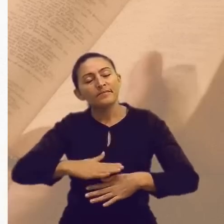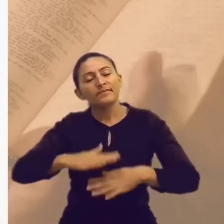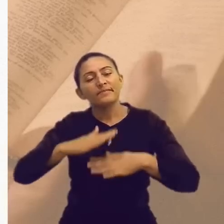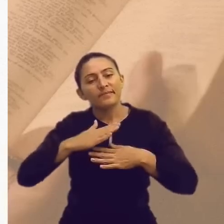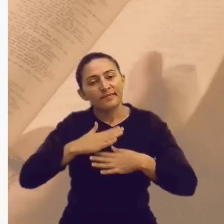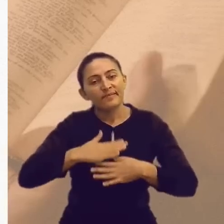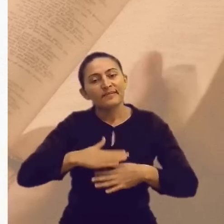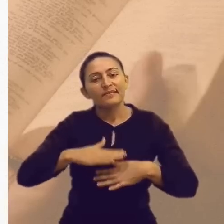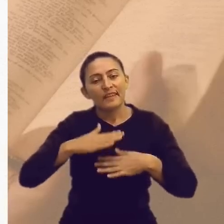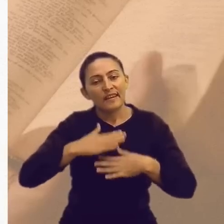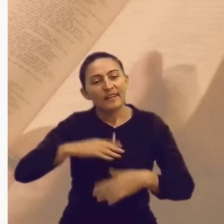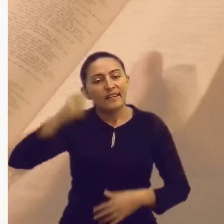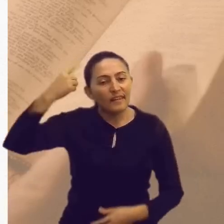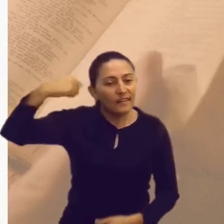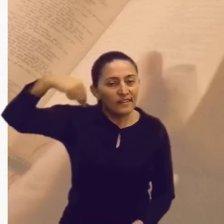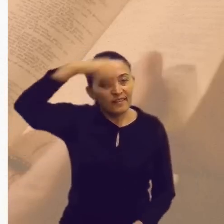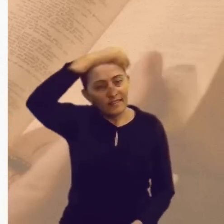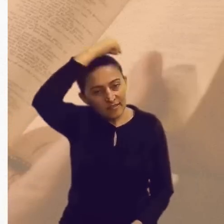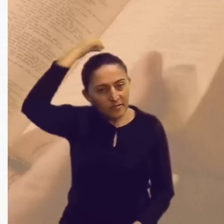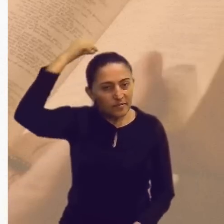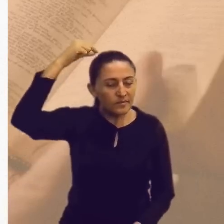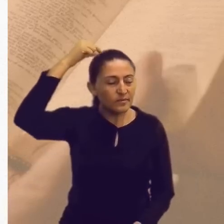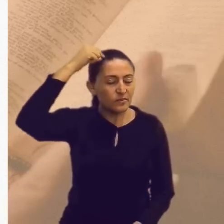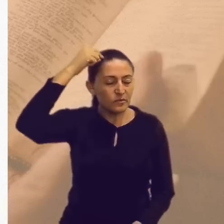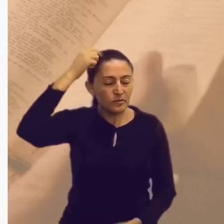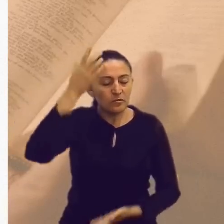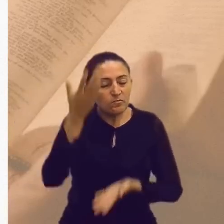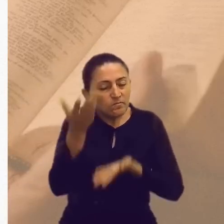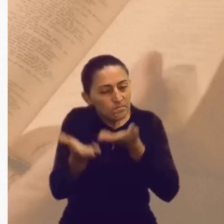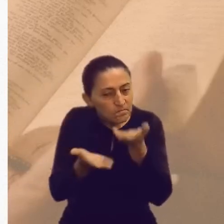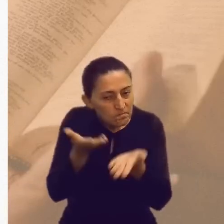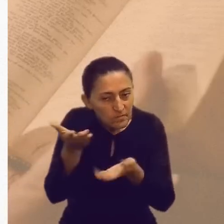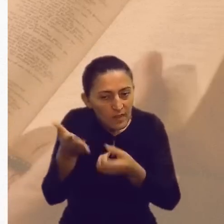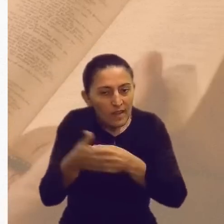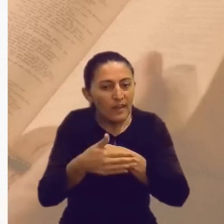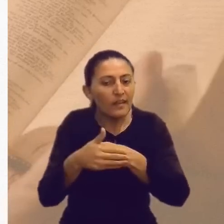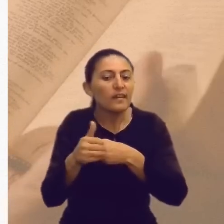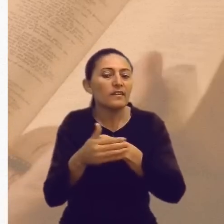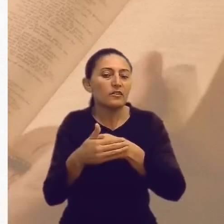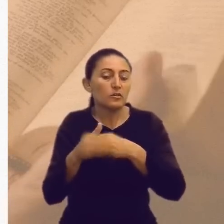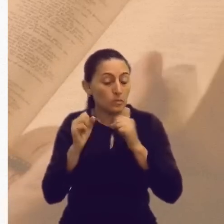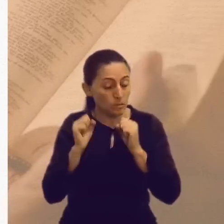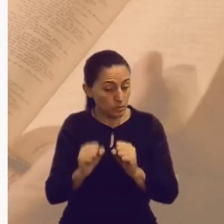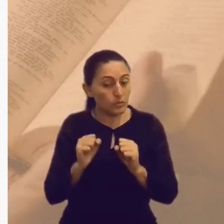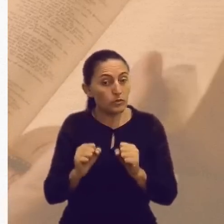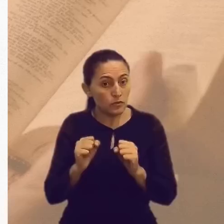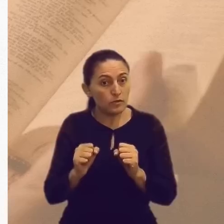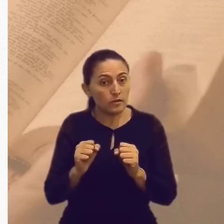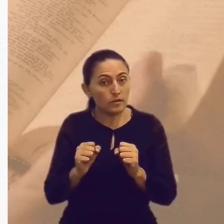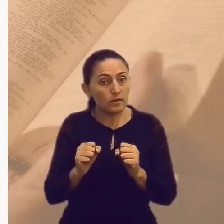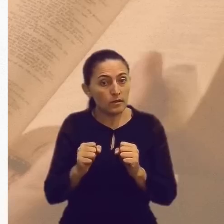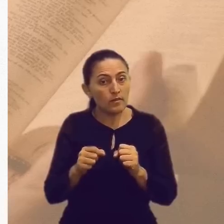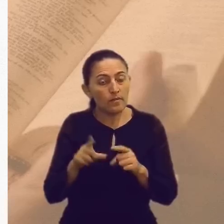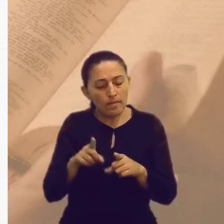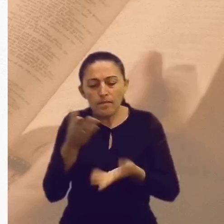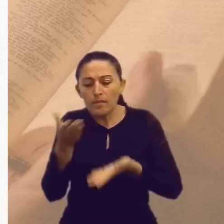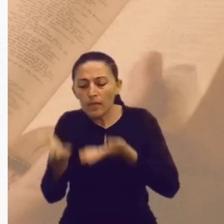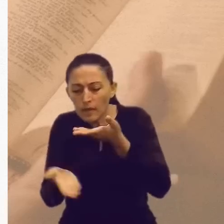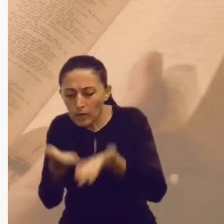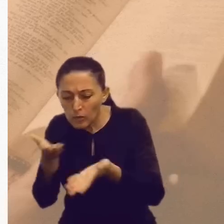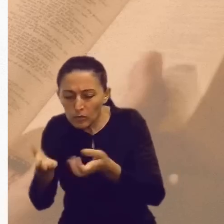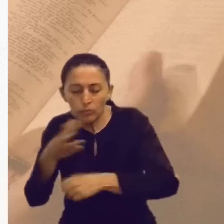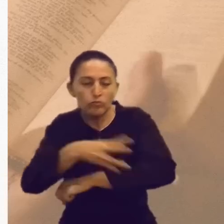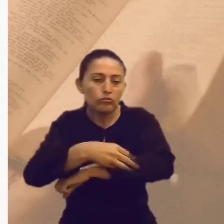e dócil. Podia então alimentar tanto os cordeiros como